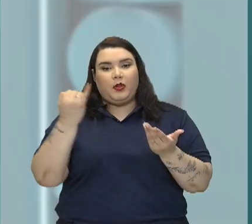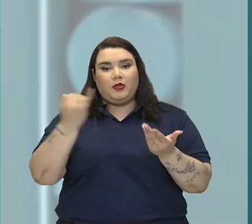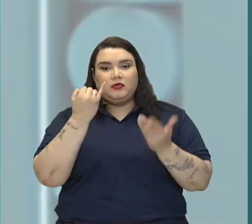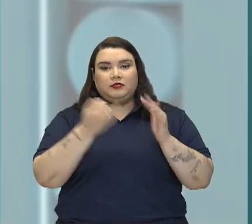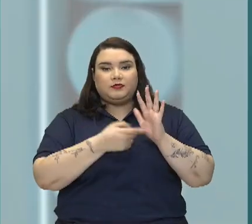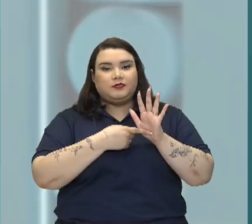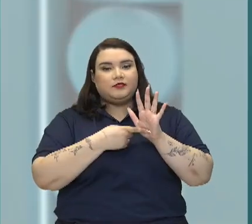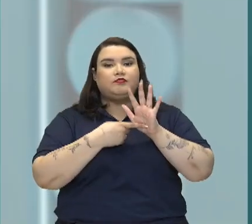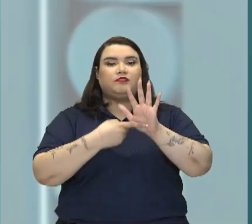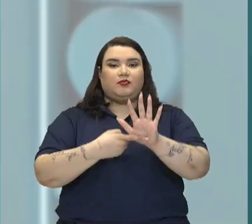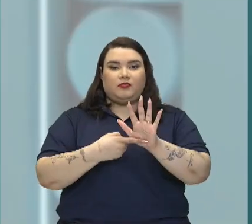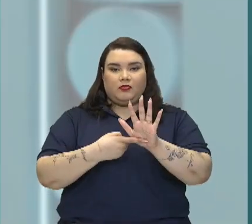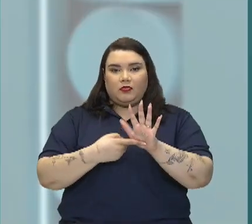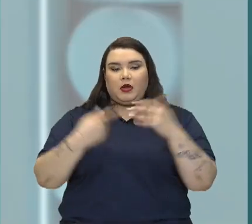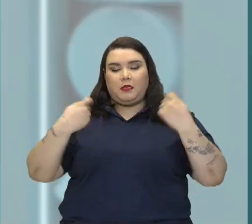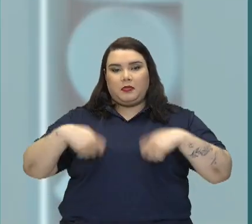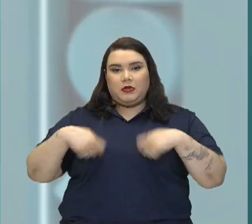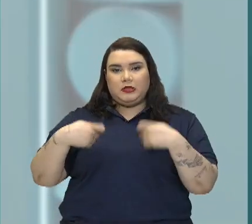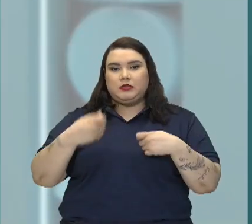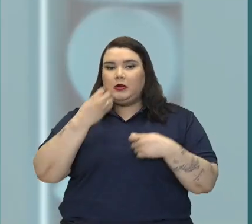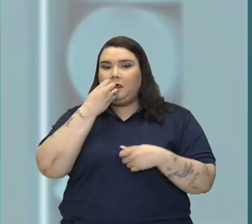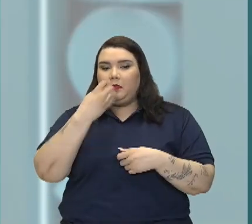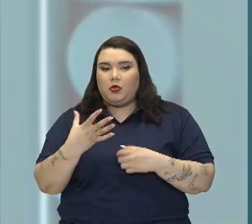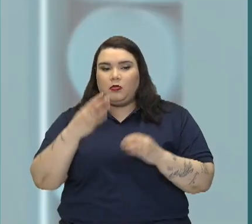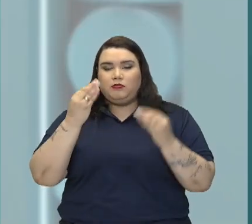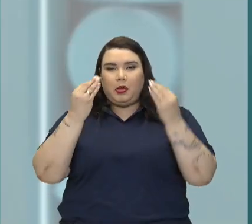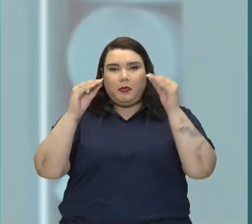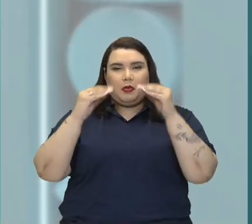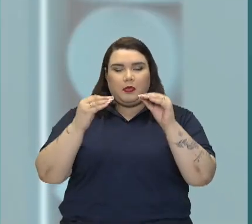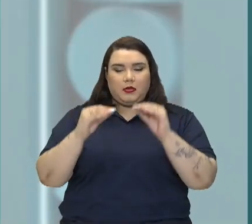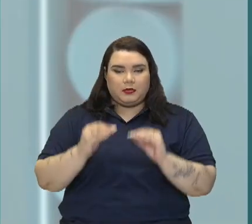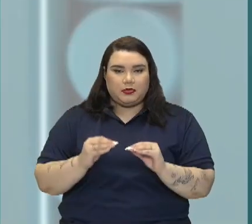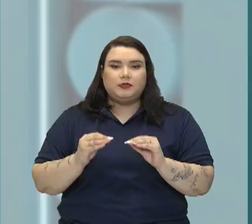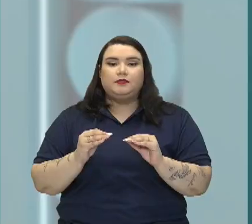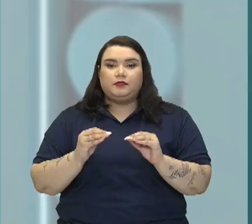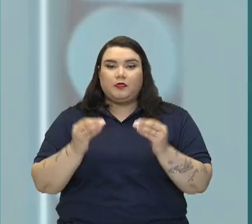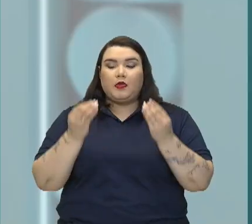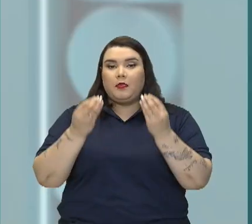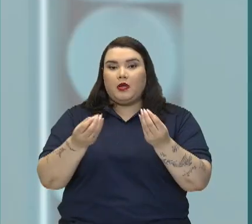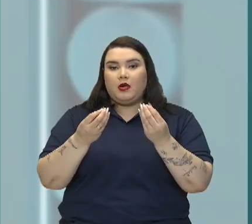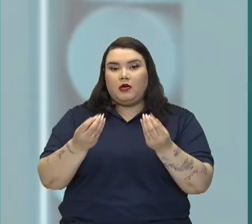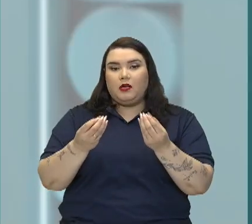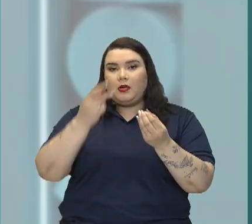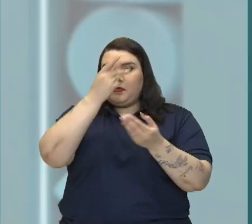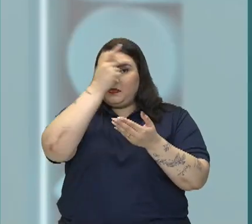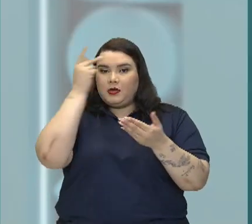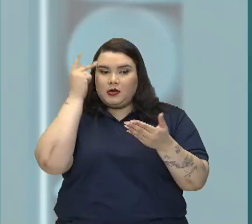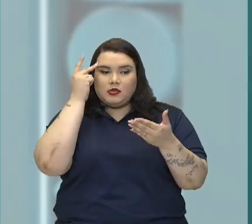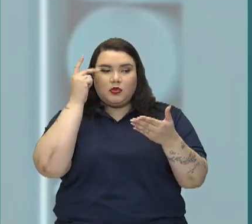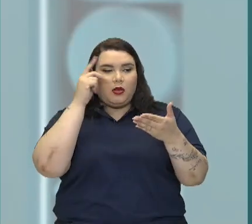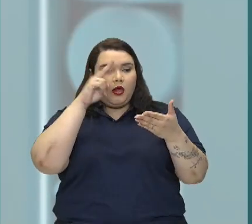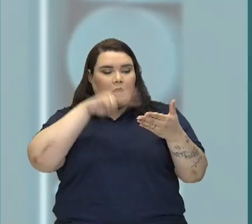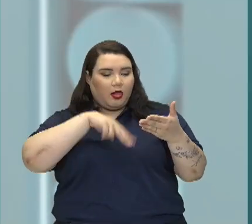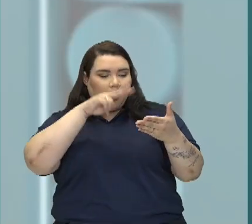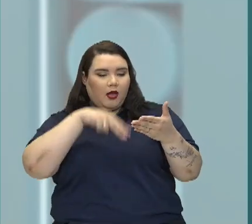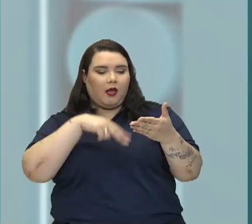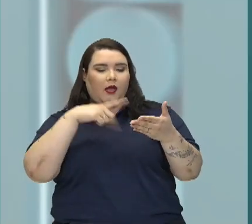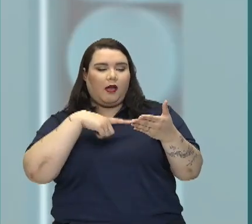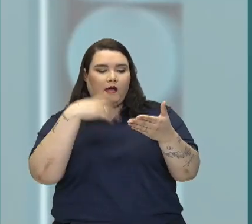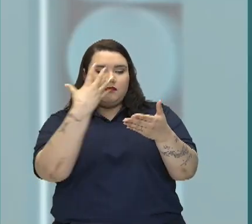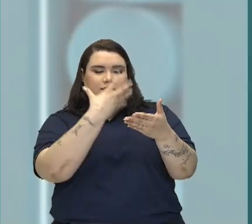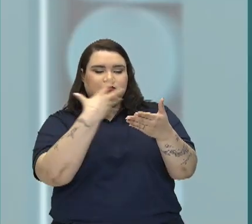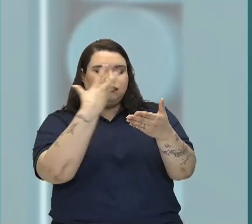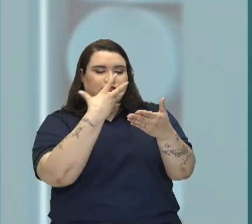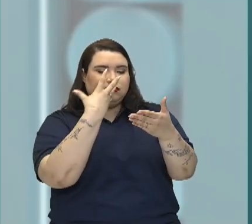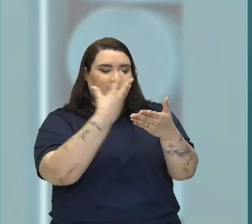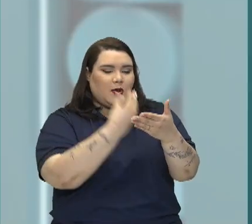precisa ser muito bem construída para seduzir o leitor, para que o leitor tenha o